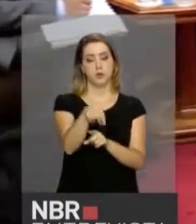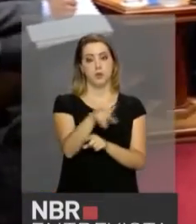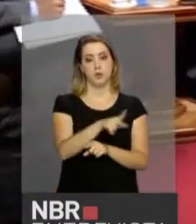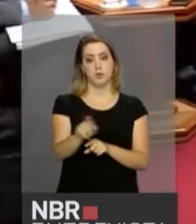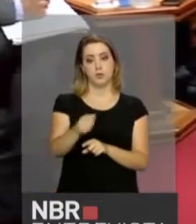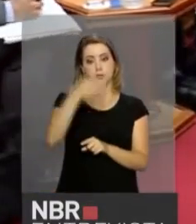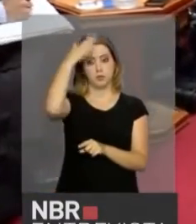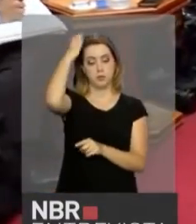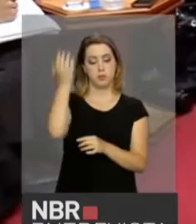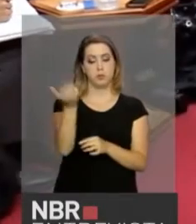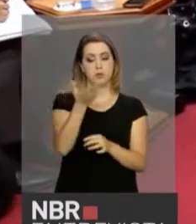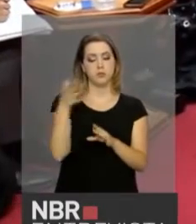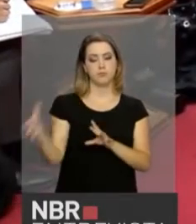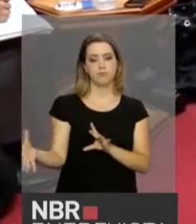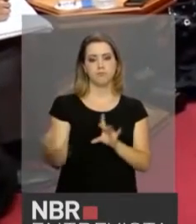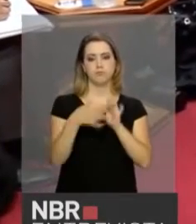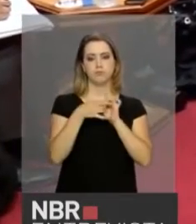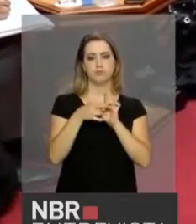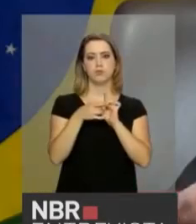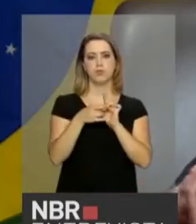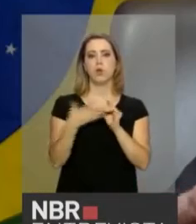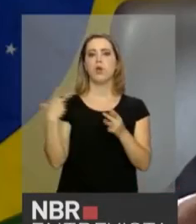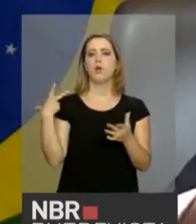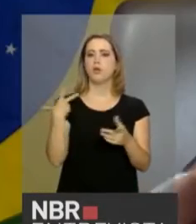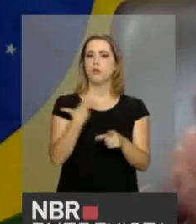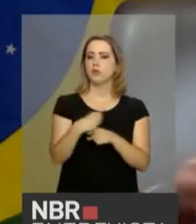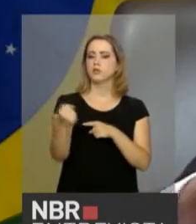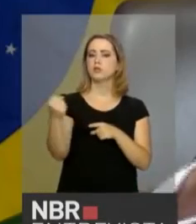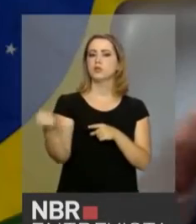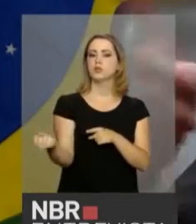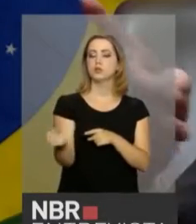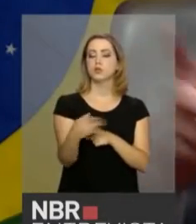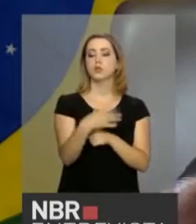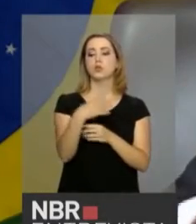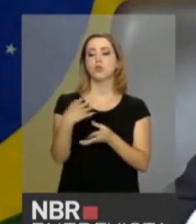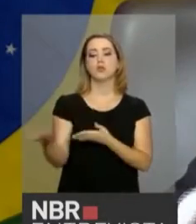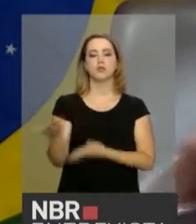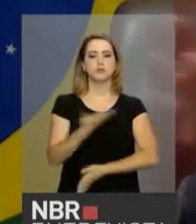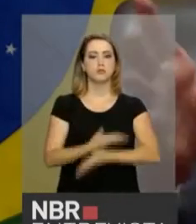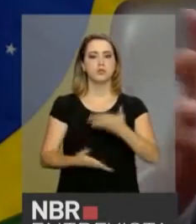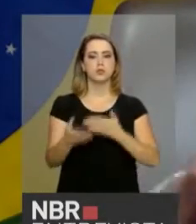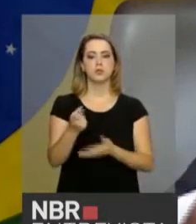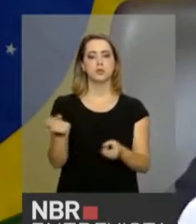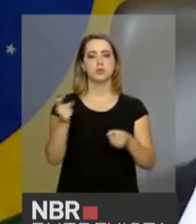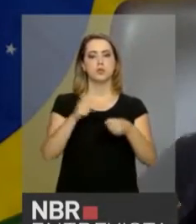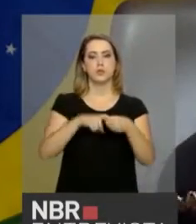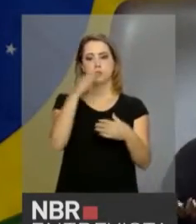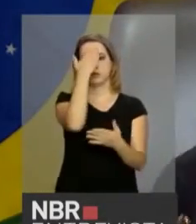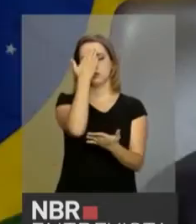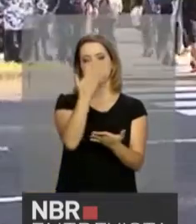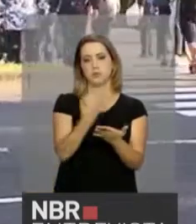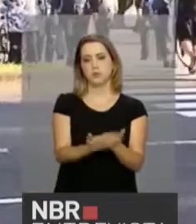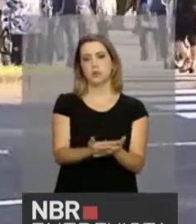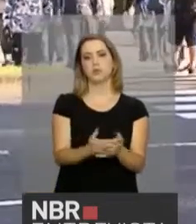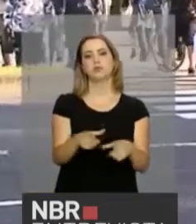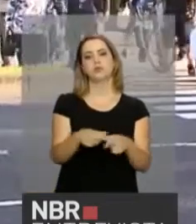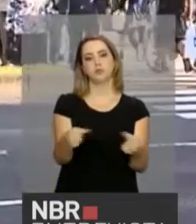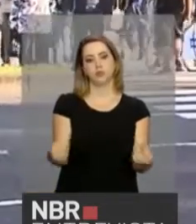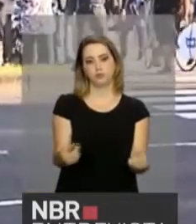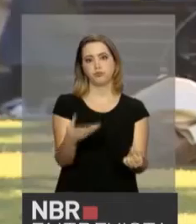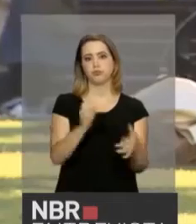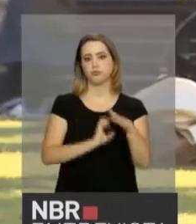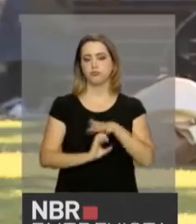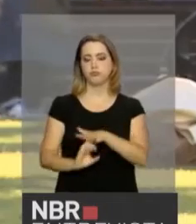do país asiático conquistar novos mercados e recuperar a confiança dos japoneses em tóquio o ministro